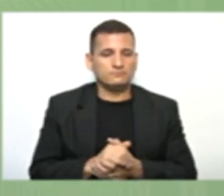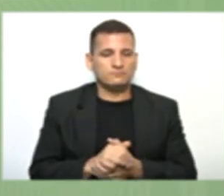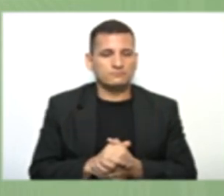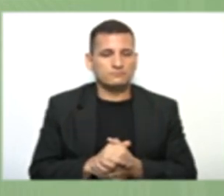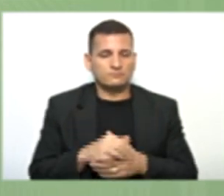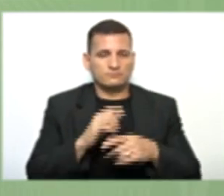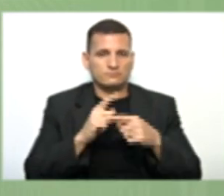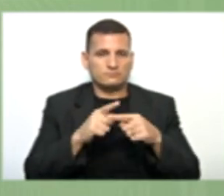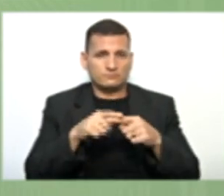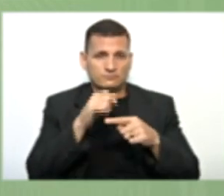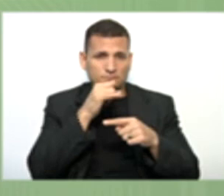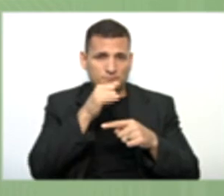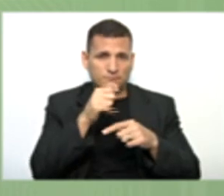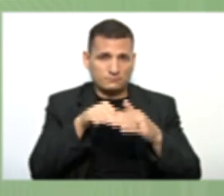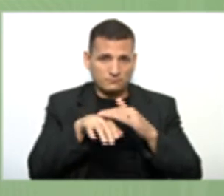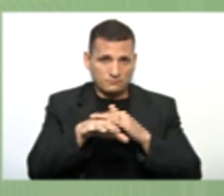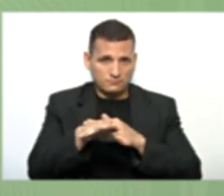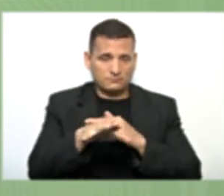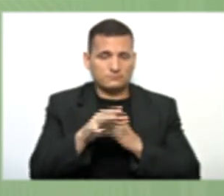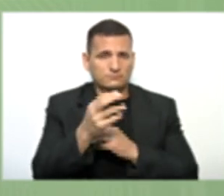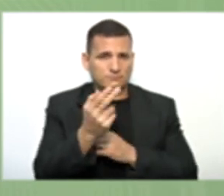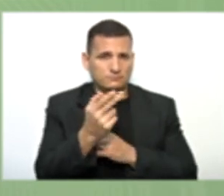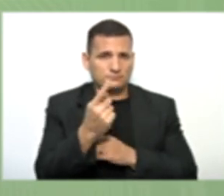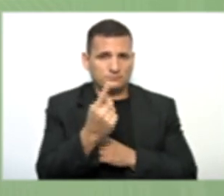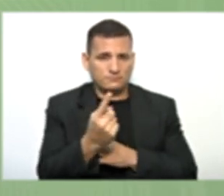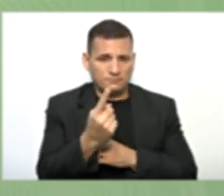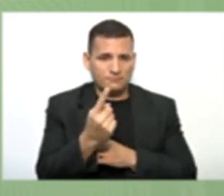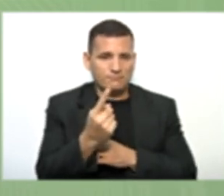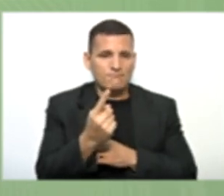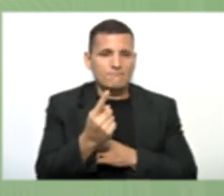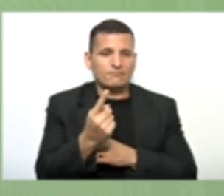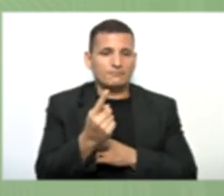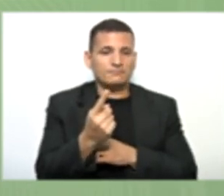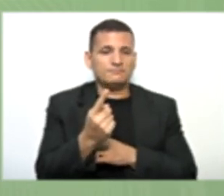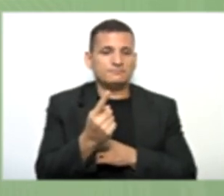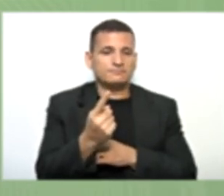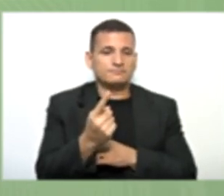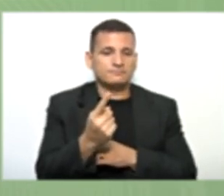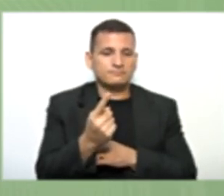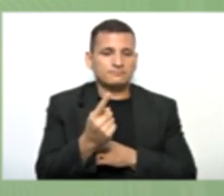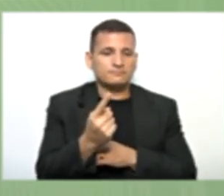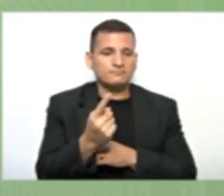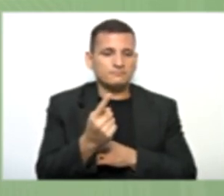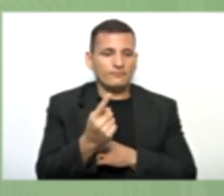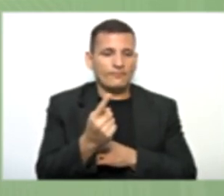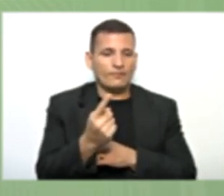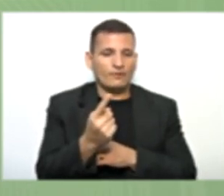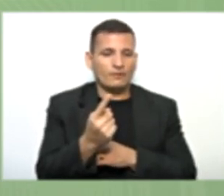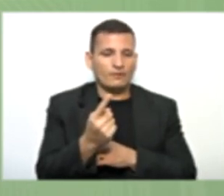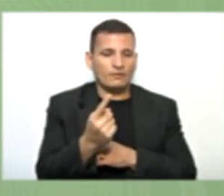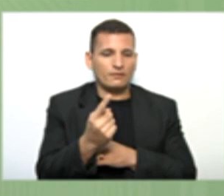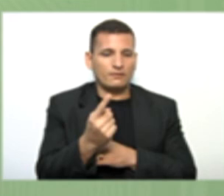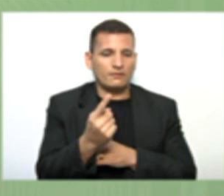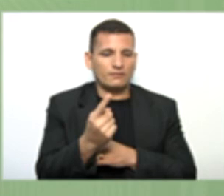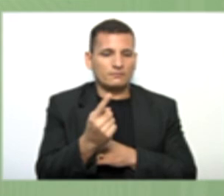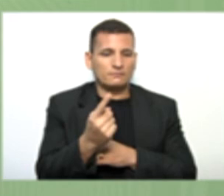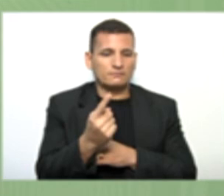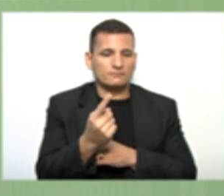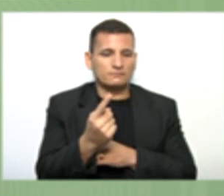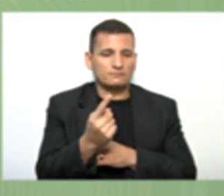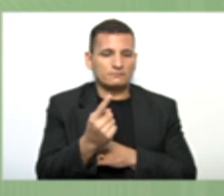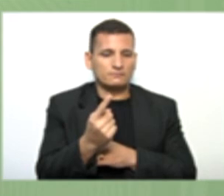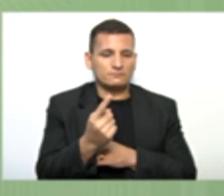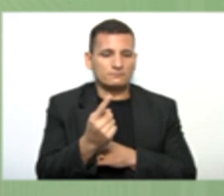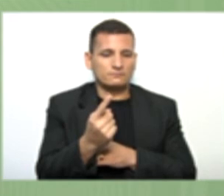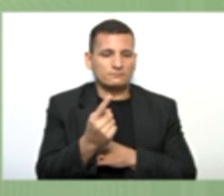entrada foi igual a 1, significa que eu estou comparando com essa entrada aqui, né? Entrada foi igual a 1, realmente o que eu digitar lá, aí